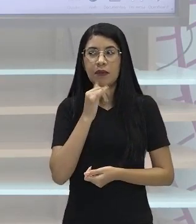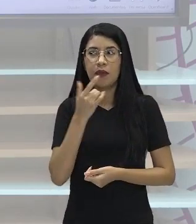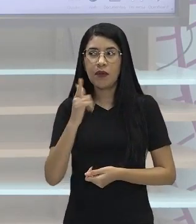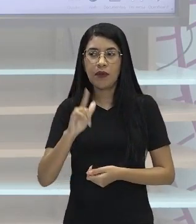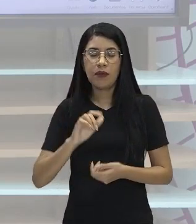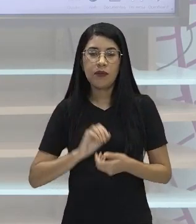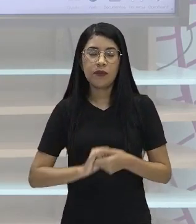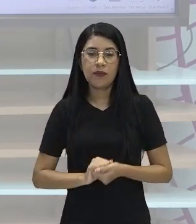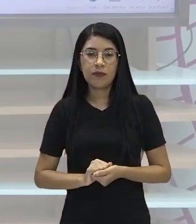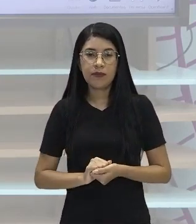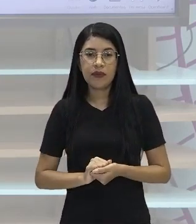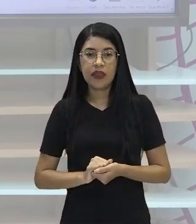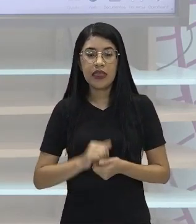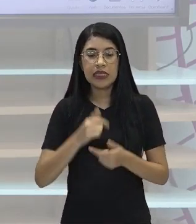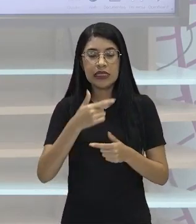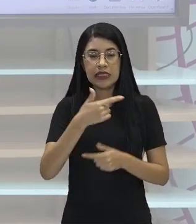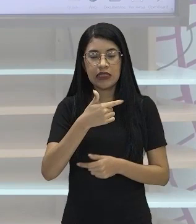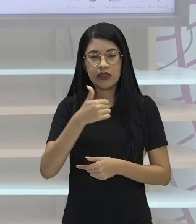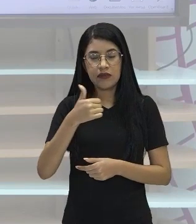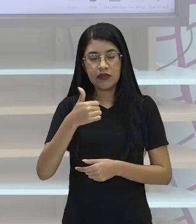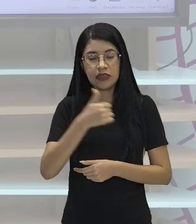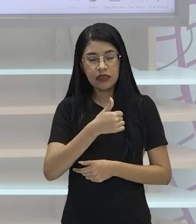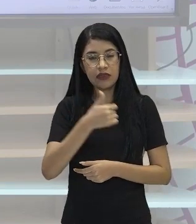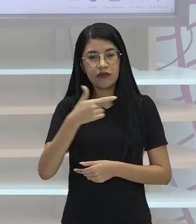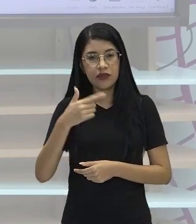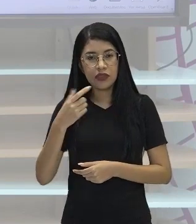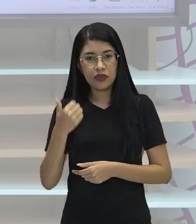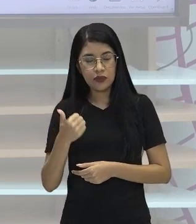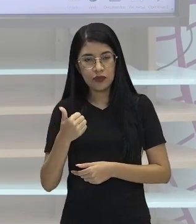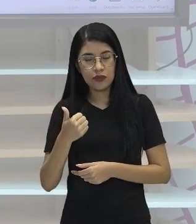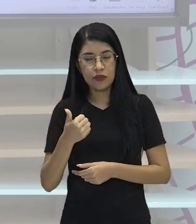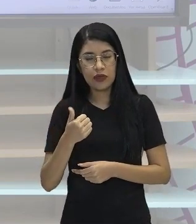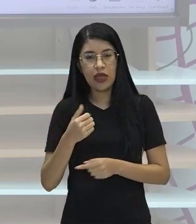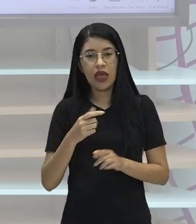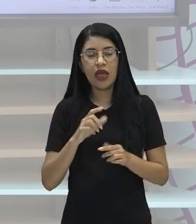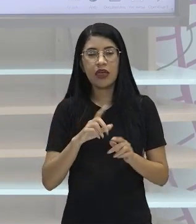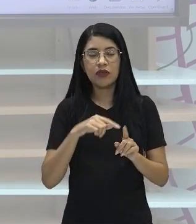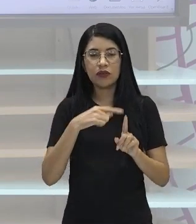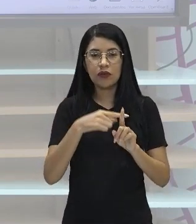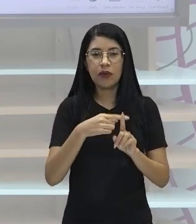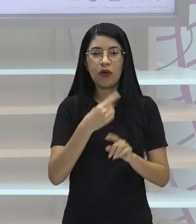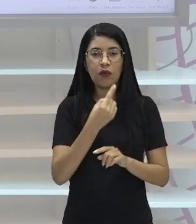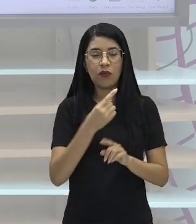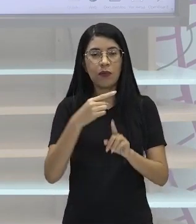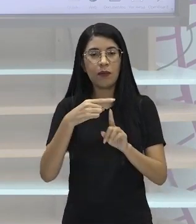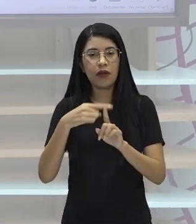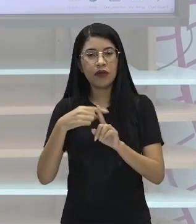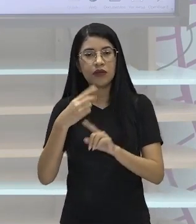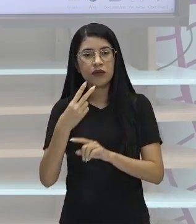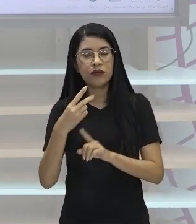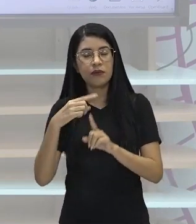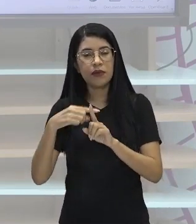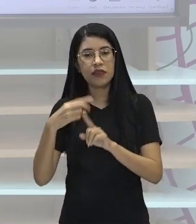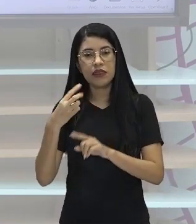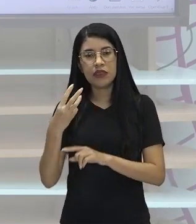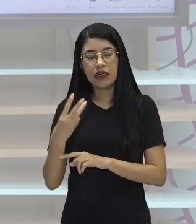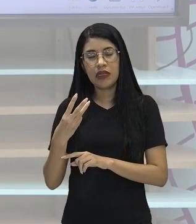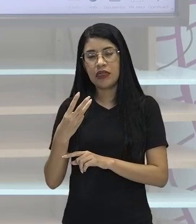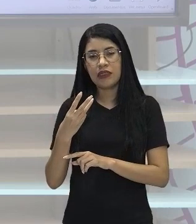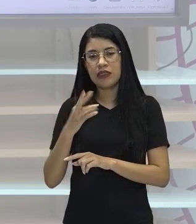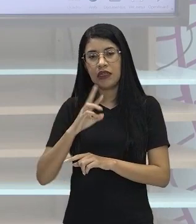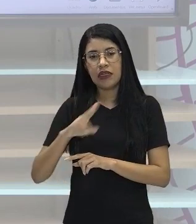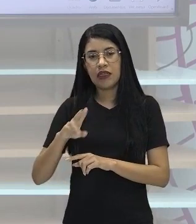desenvolver, ele é 121. Você soma, olha, 1 mais 2 dá 3, com mais 1 dá 4. Então, 4 não é divisível por